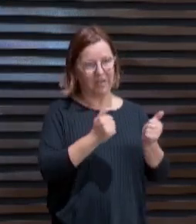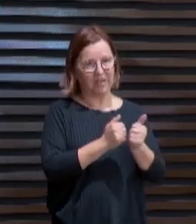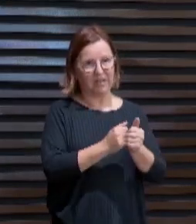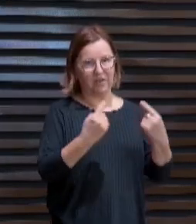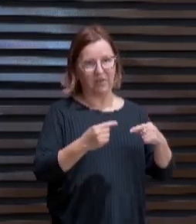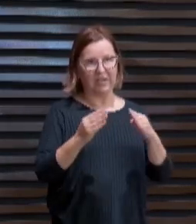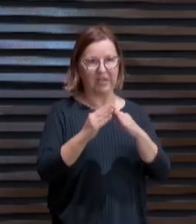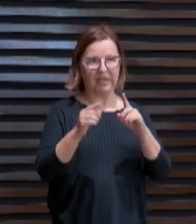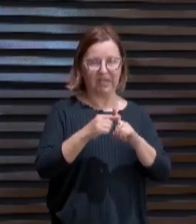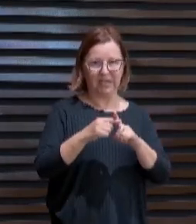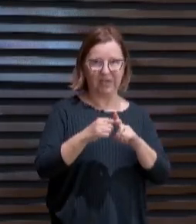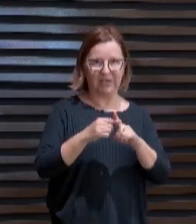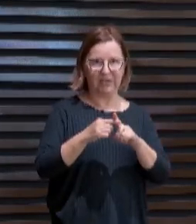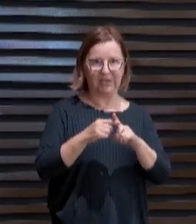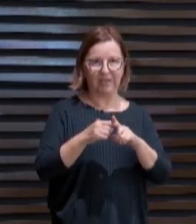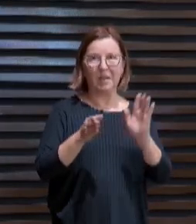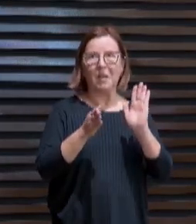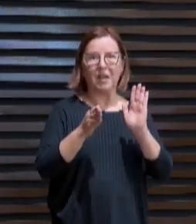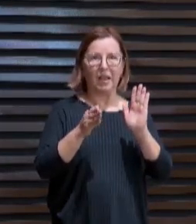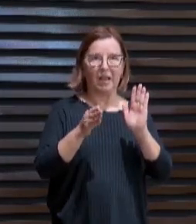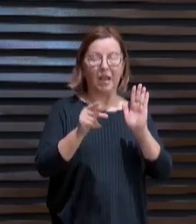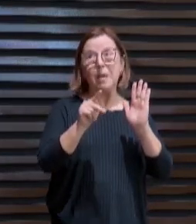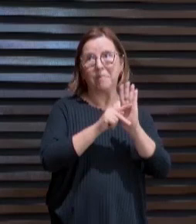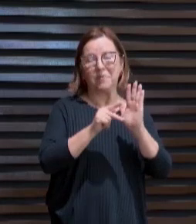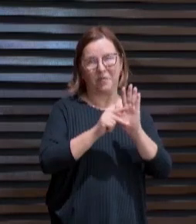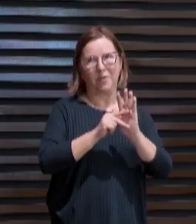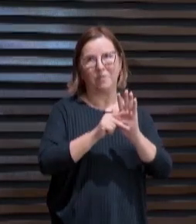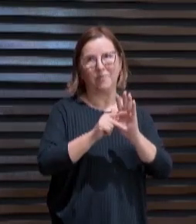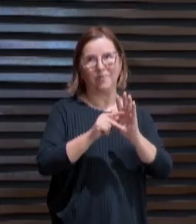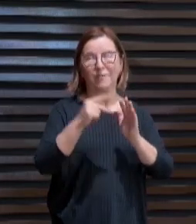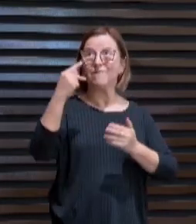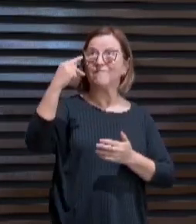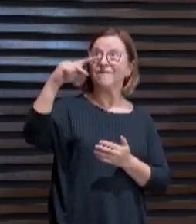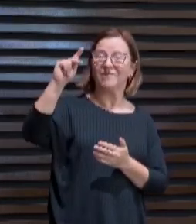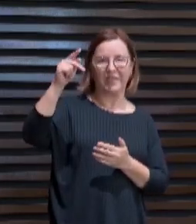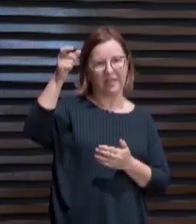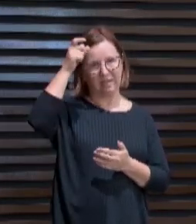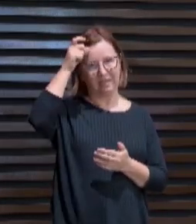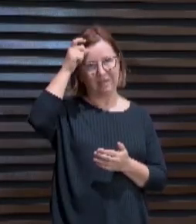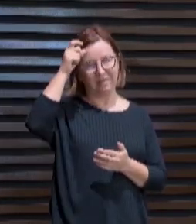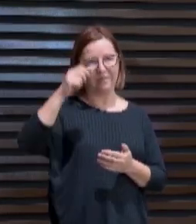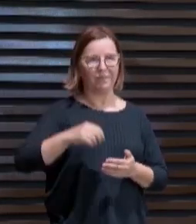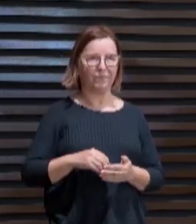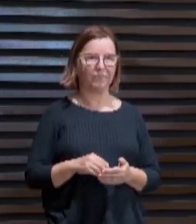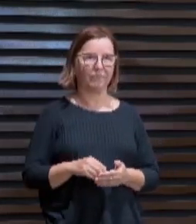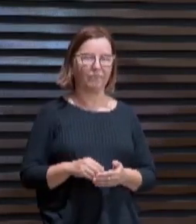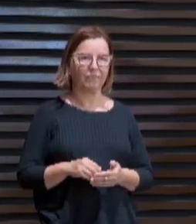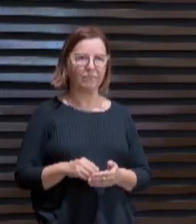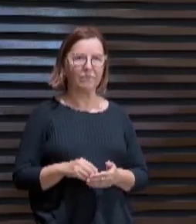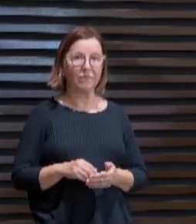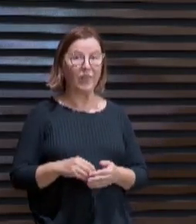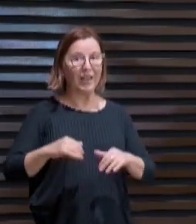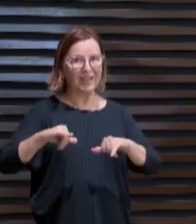Satanás. A preposição para, ela indica propósito, né? Então o